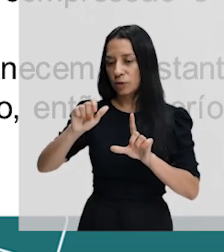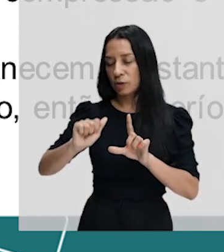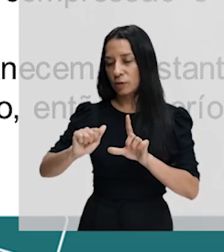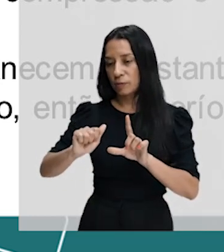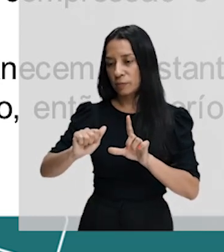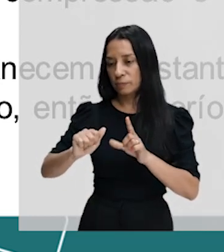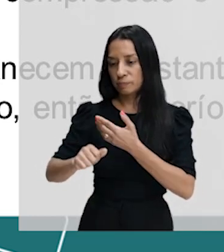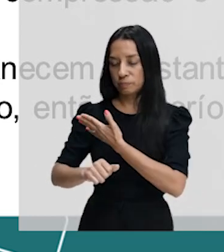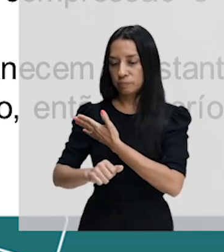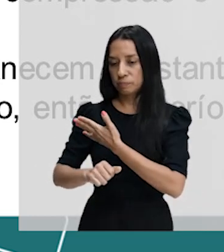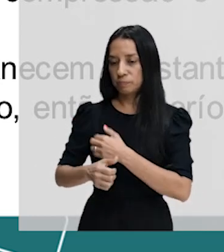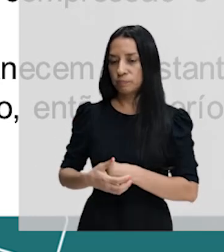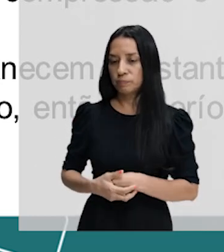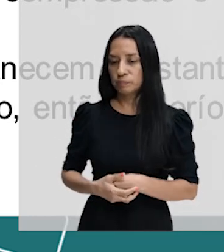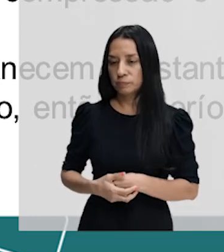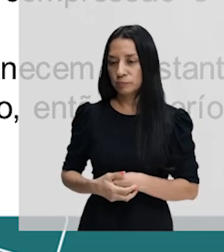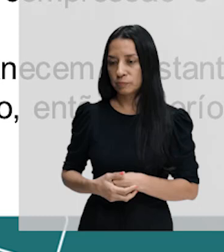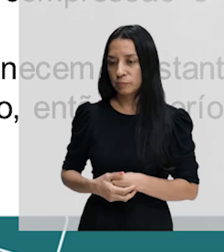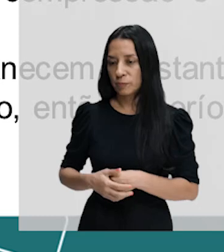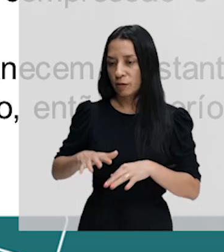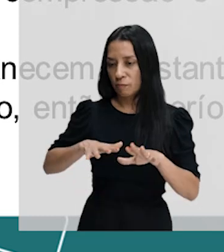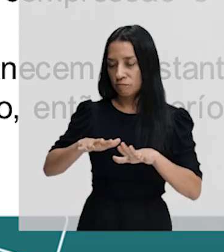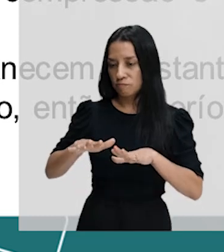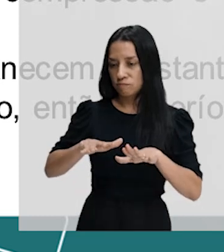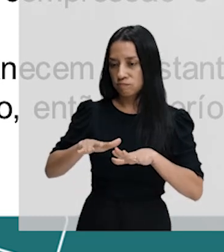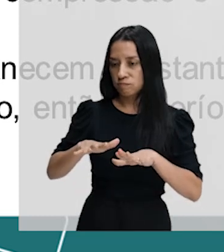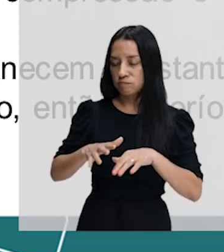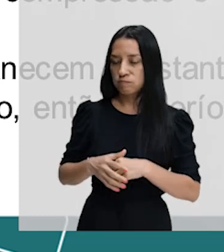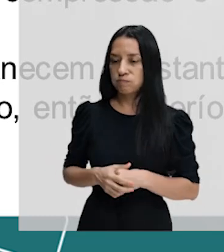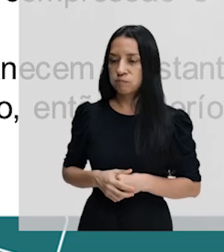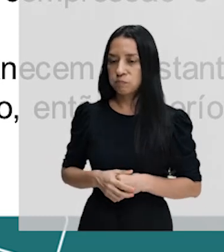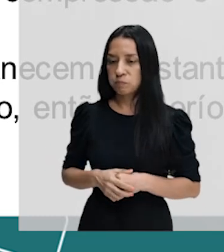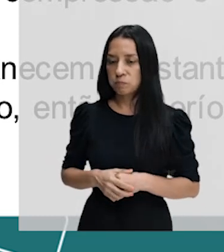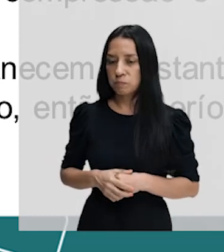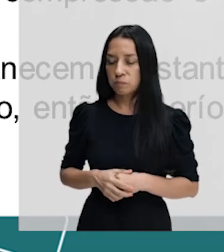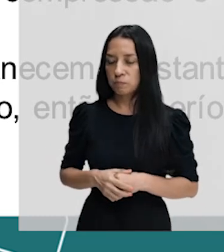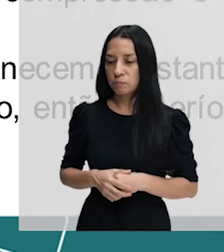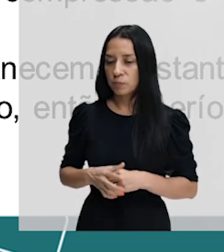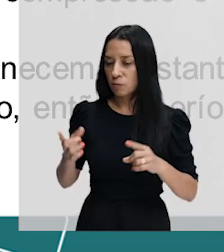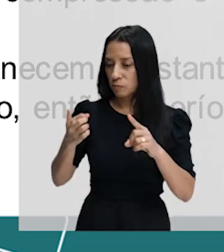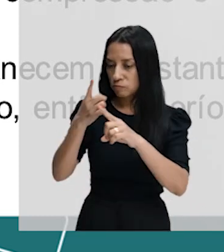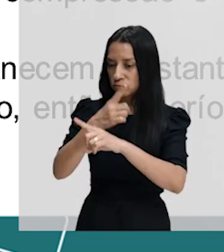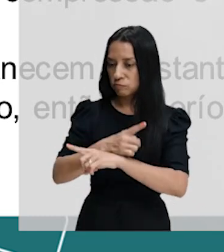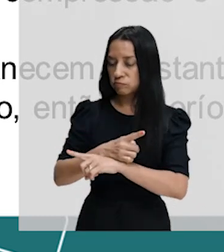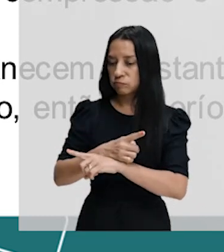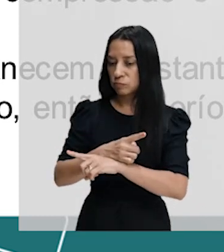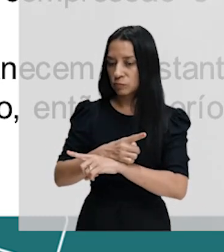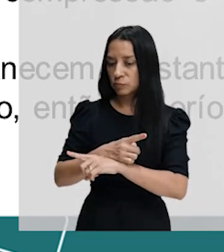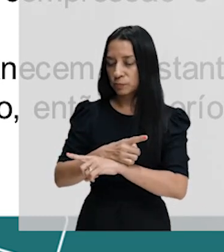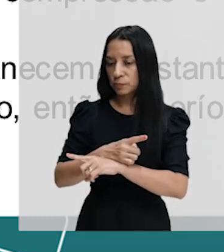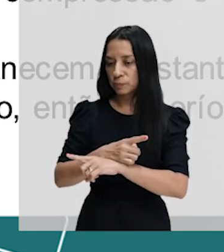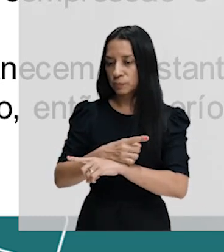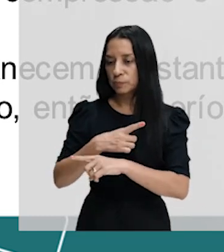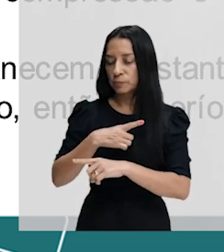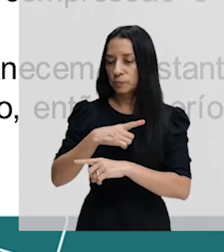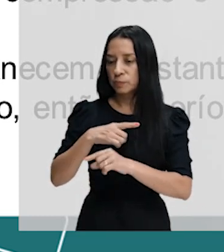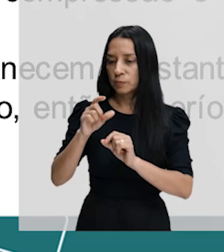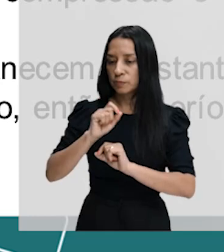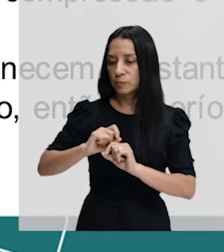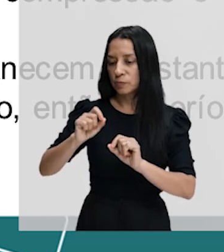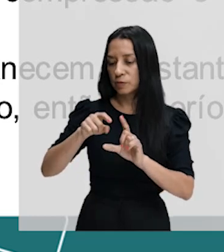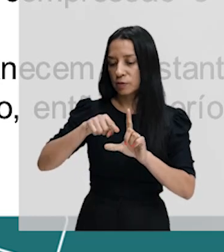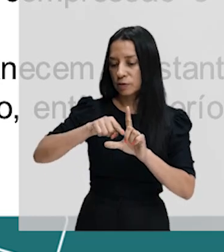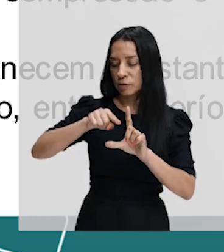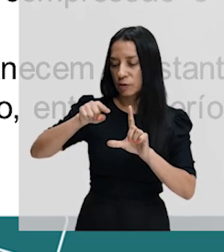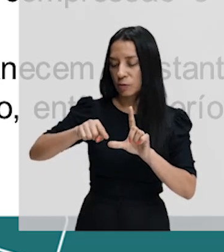e a onda B que é vibração em direção só que em direções Opostas né Nós temos ali na